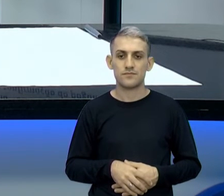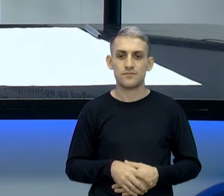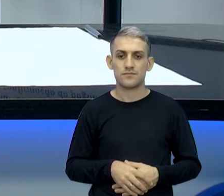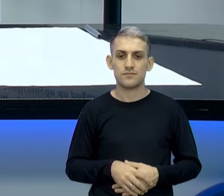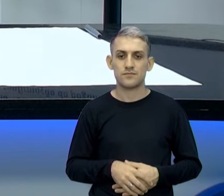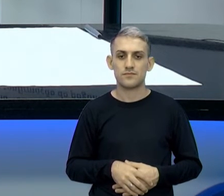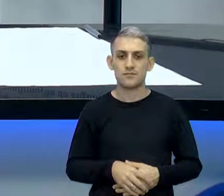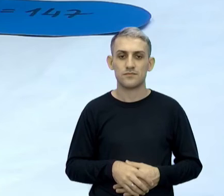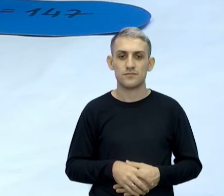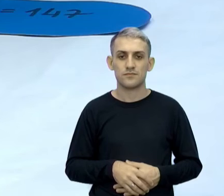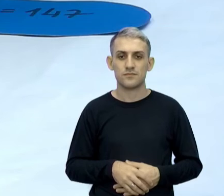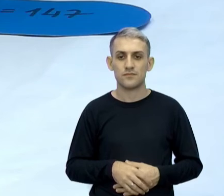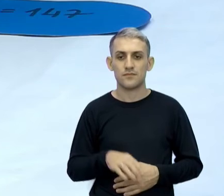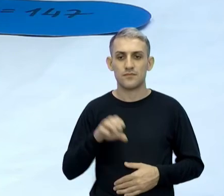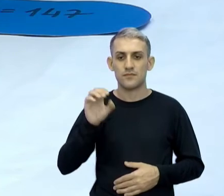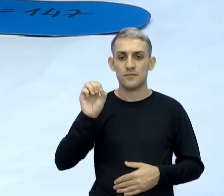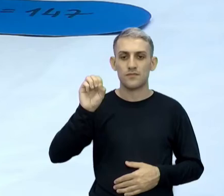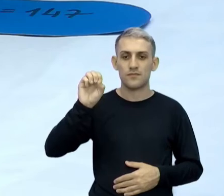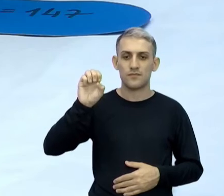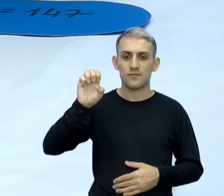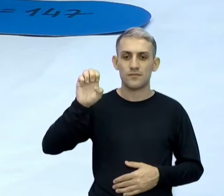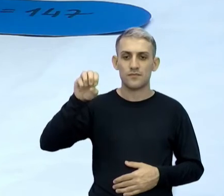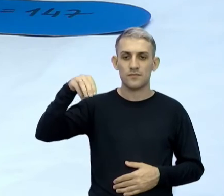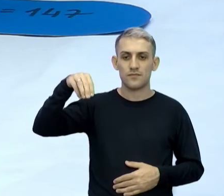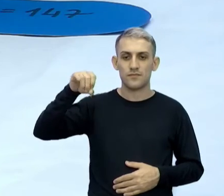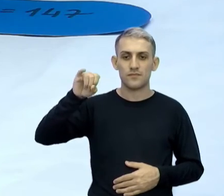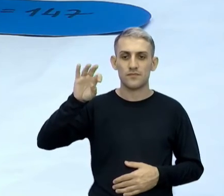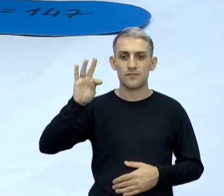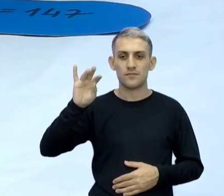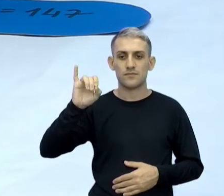ou emita, né? Porque você não precisa necessariamente